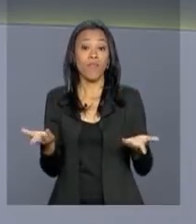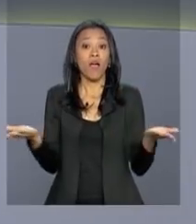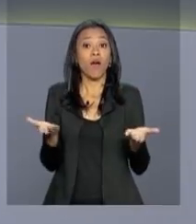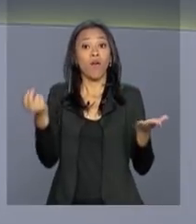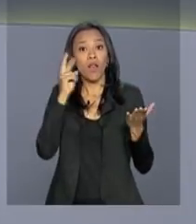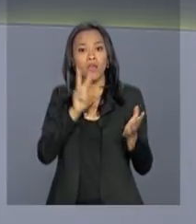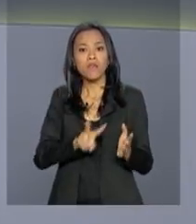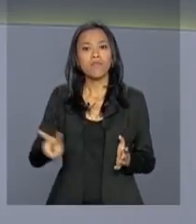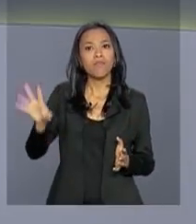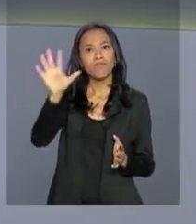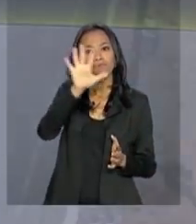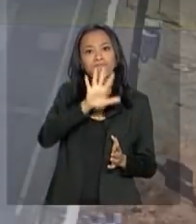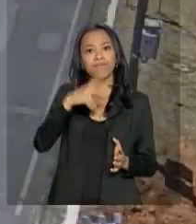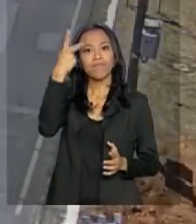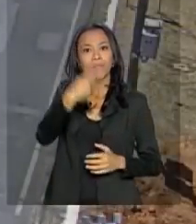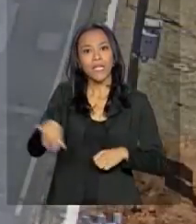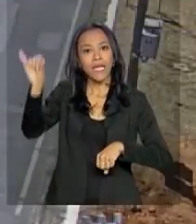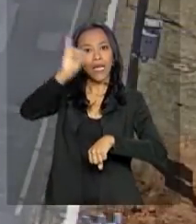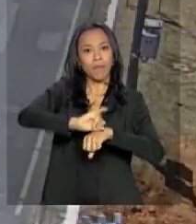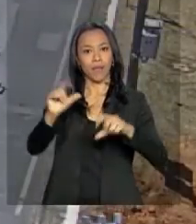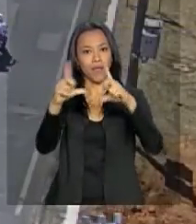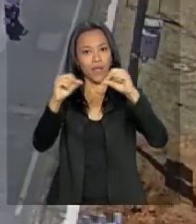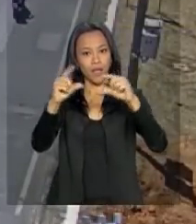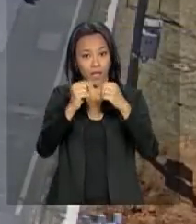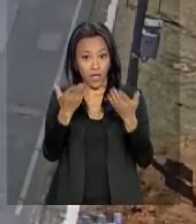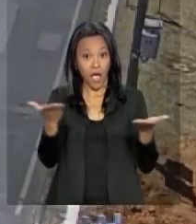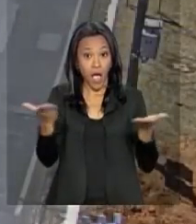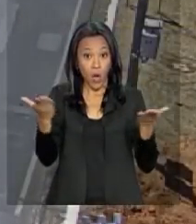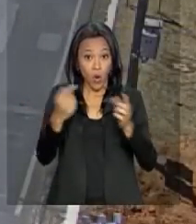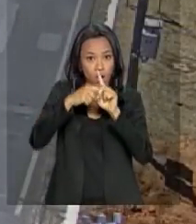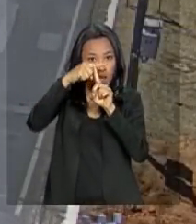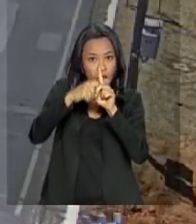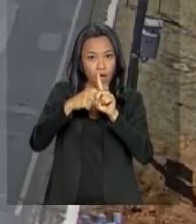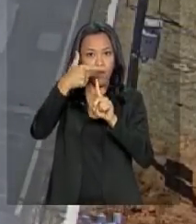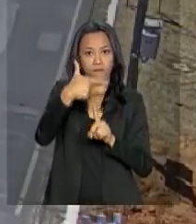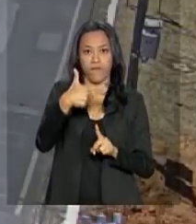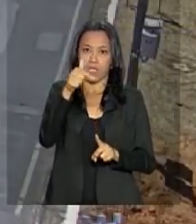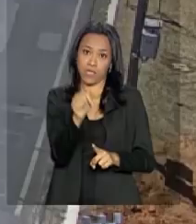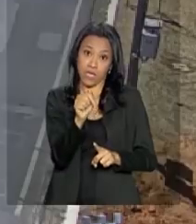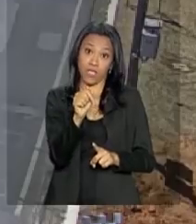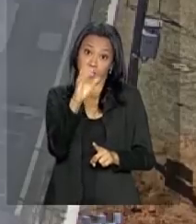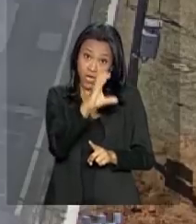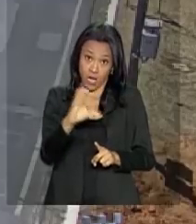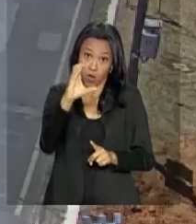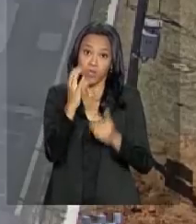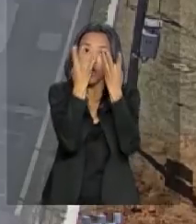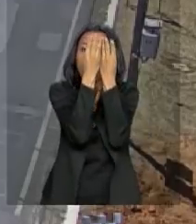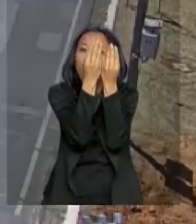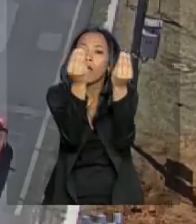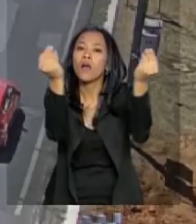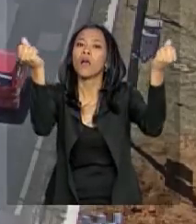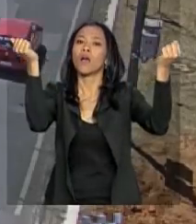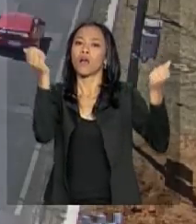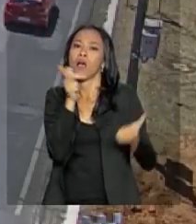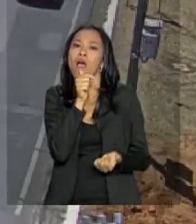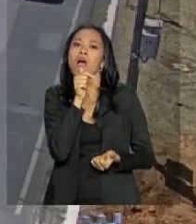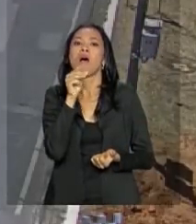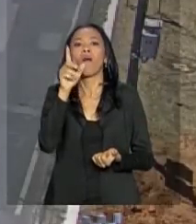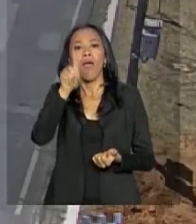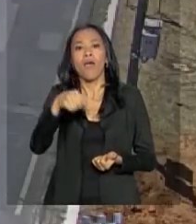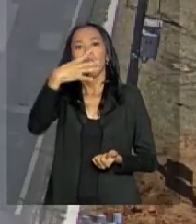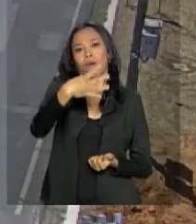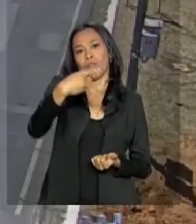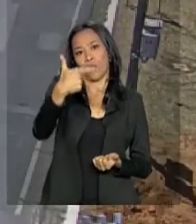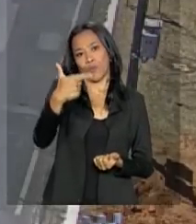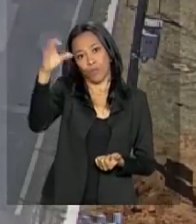ao vivo da capital federal neste momento faz 27 graus ea umidade relativa do ar está em 42 por cento a